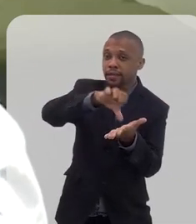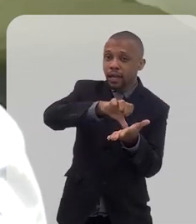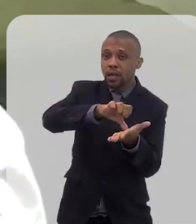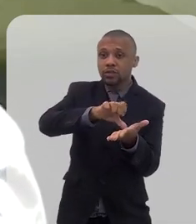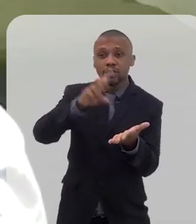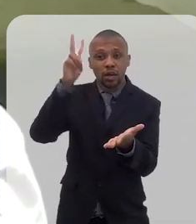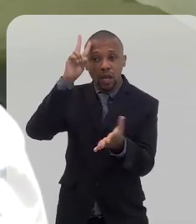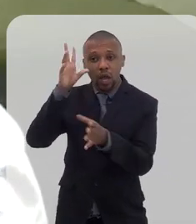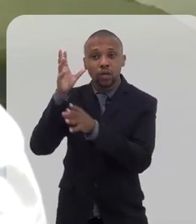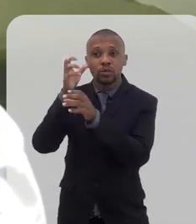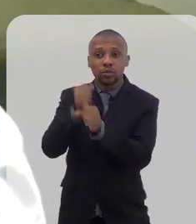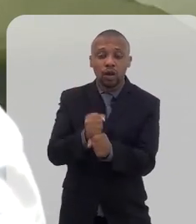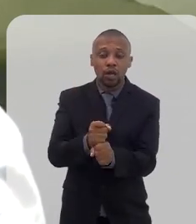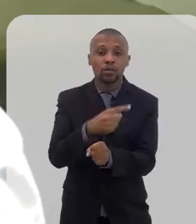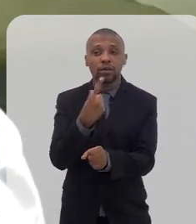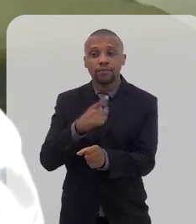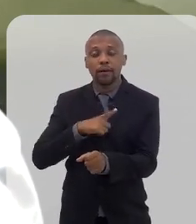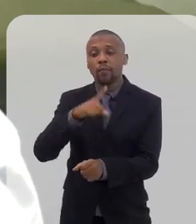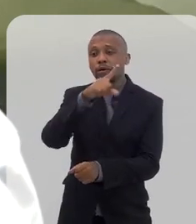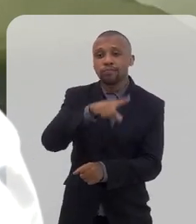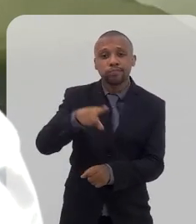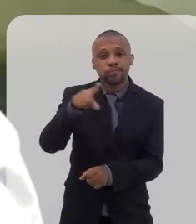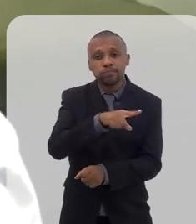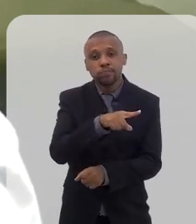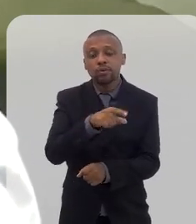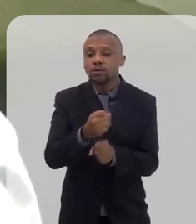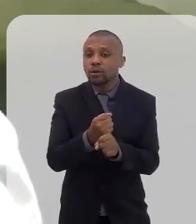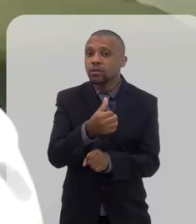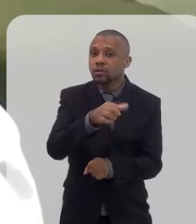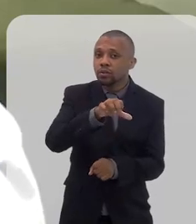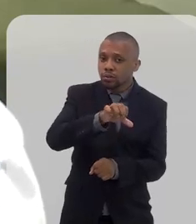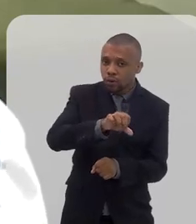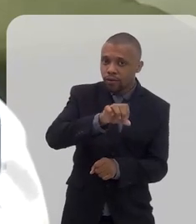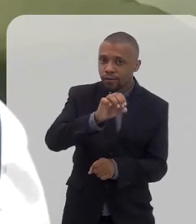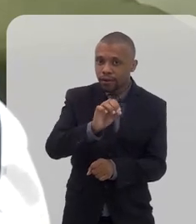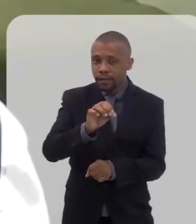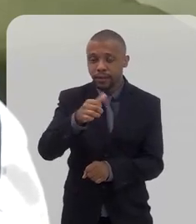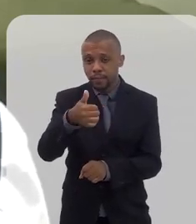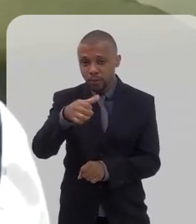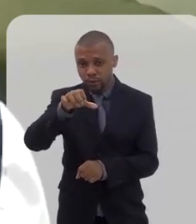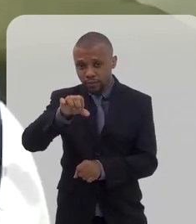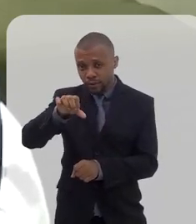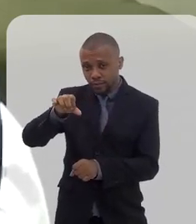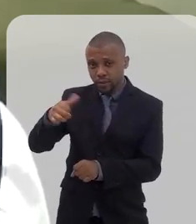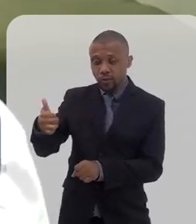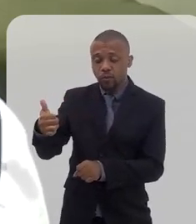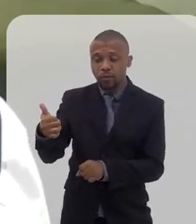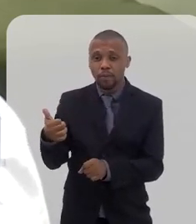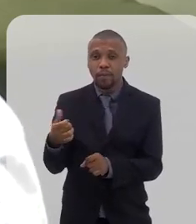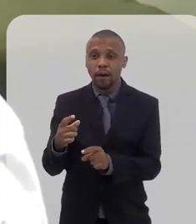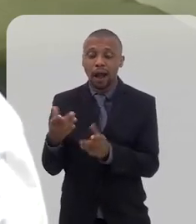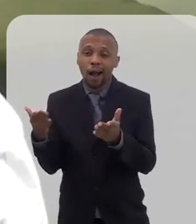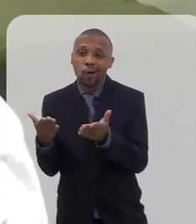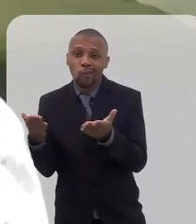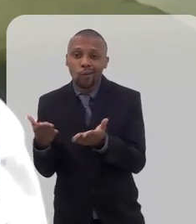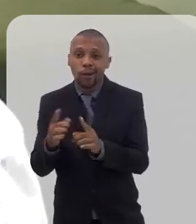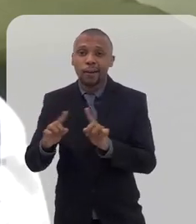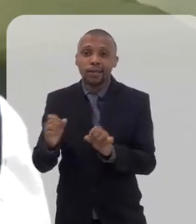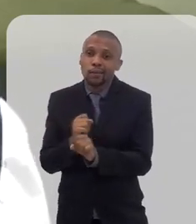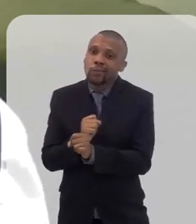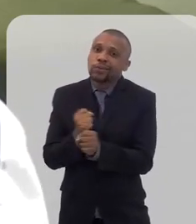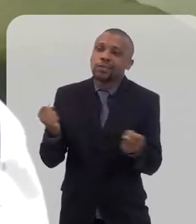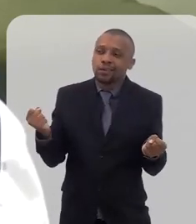que acaba se perdendo, né? Já tivemos um adiamento em 90 para 91 e agora é mais inevitável esse